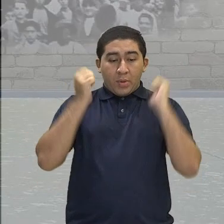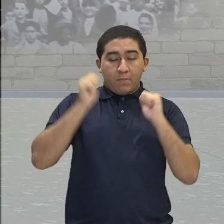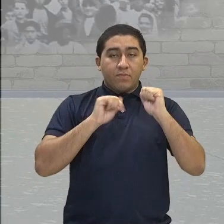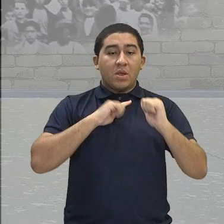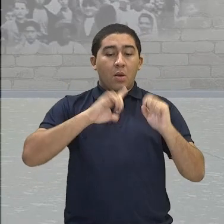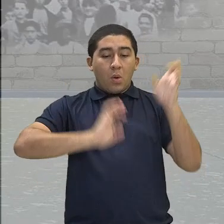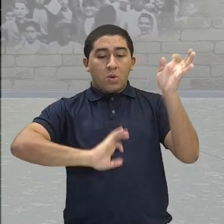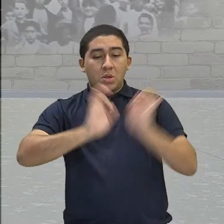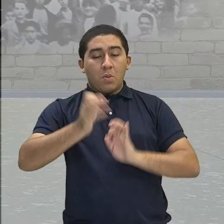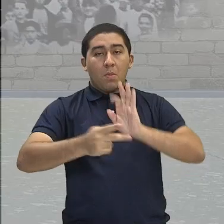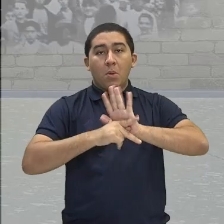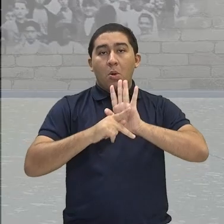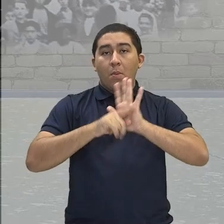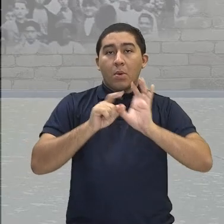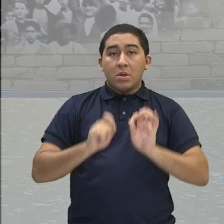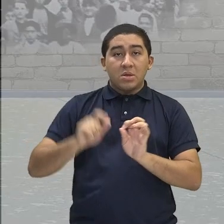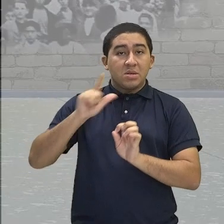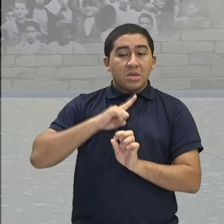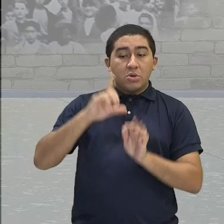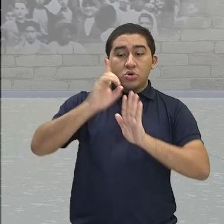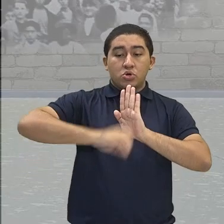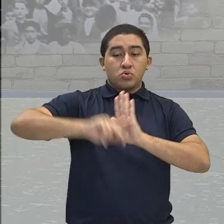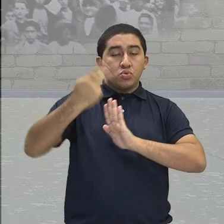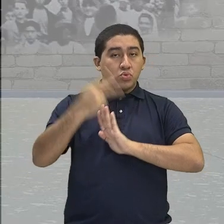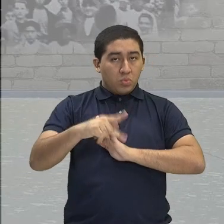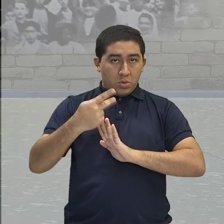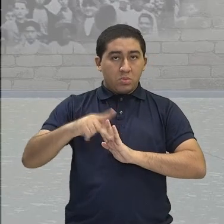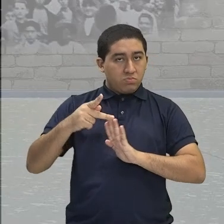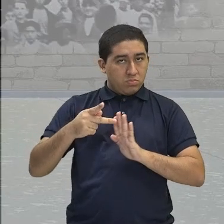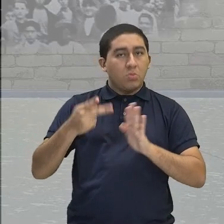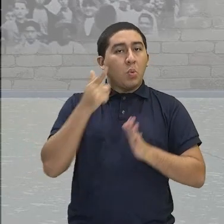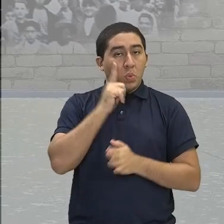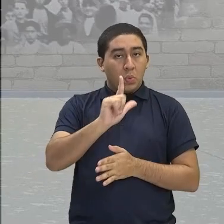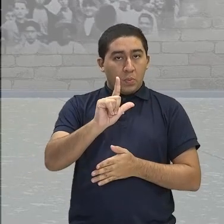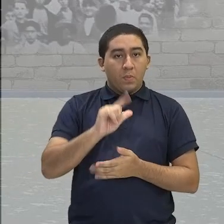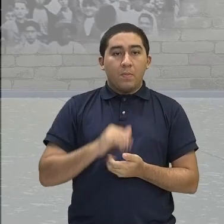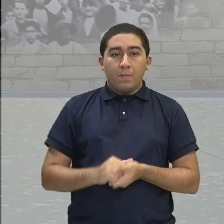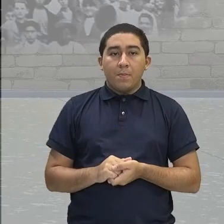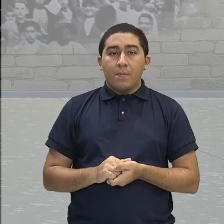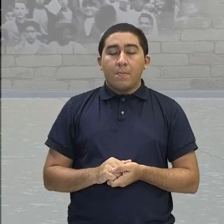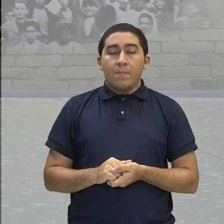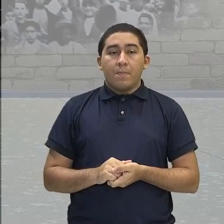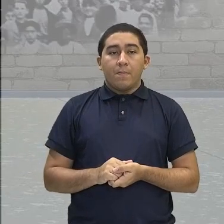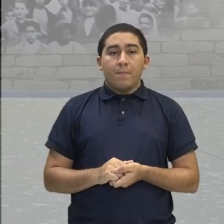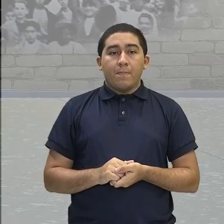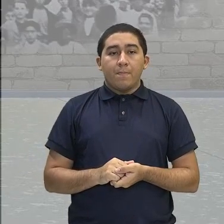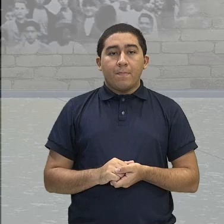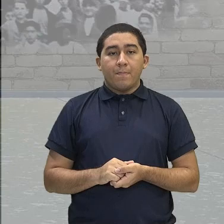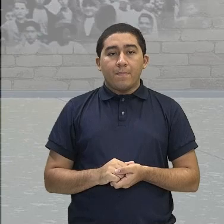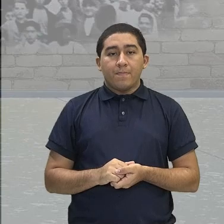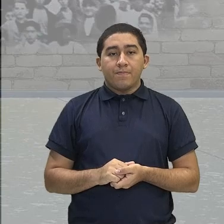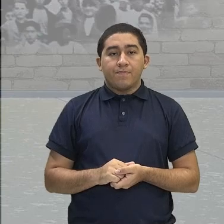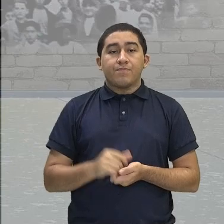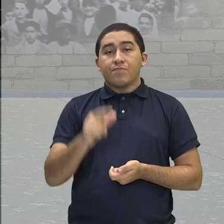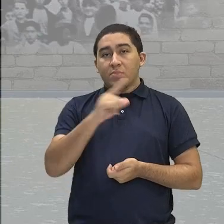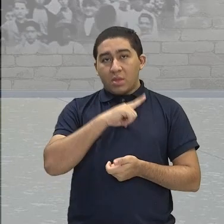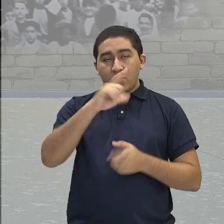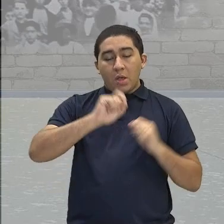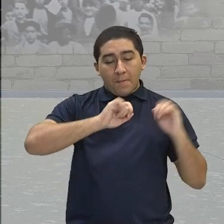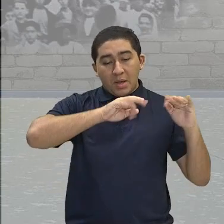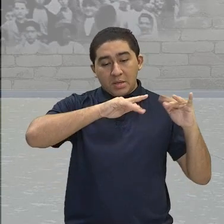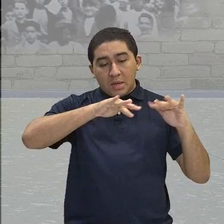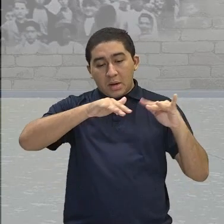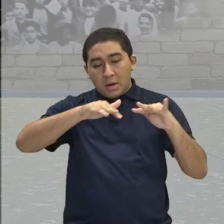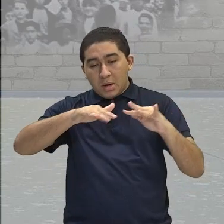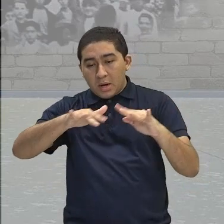para poder, né, ter ali seus direitos adquiridos. Continuando, ocorreram passeatas,